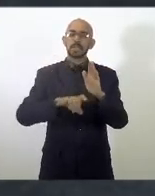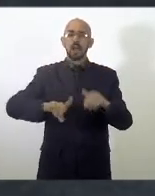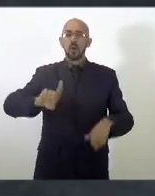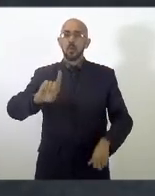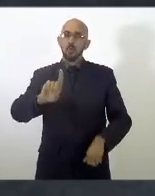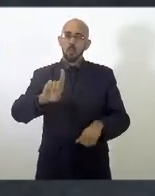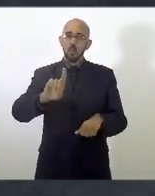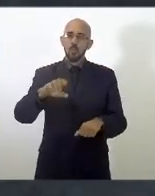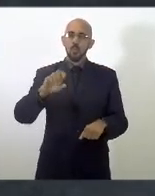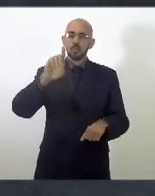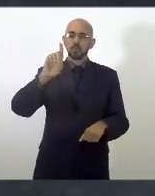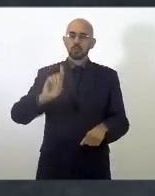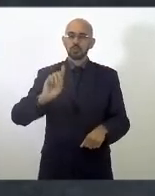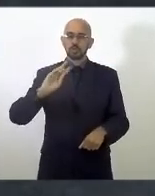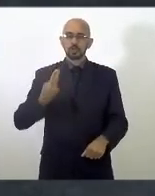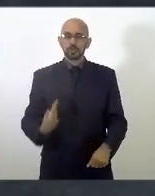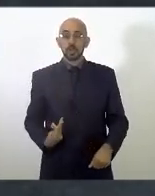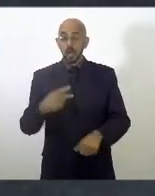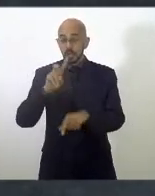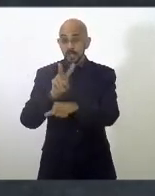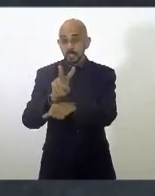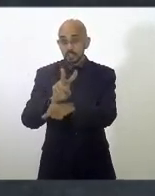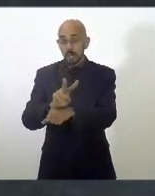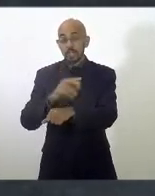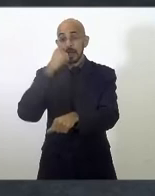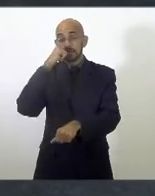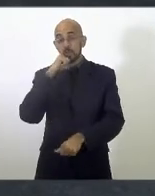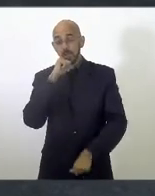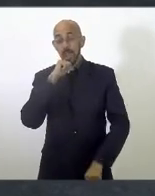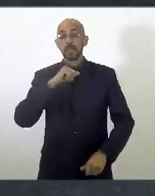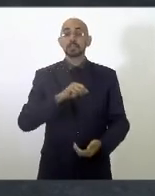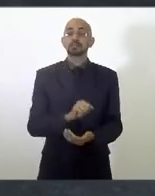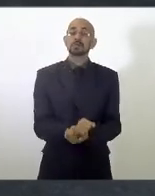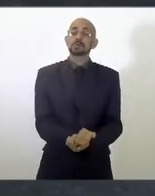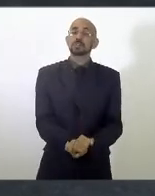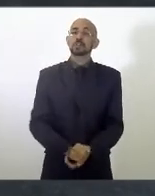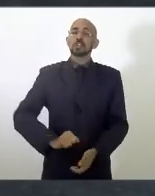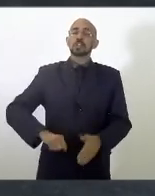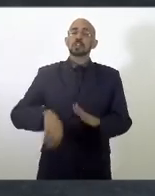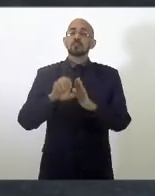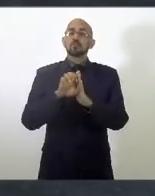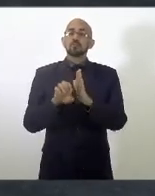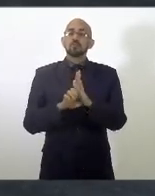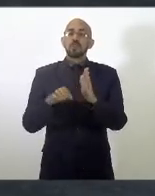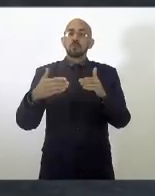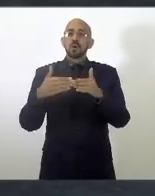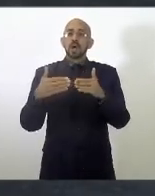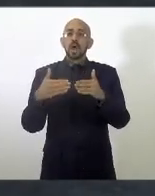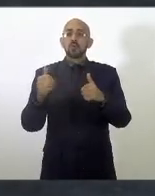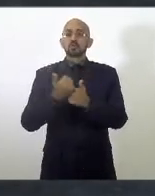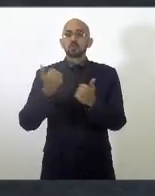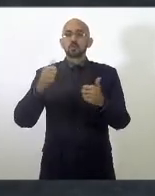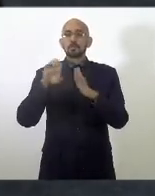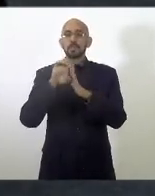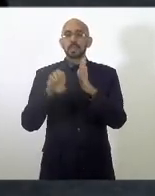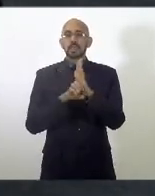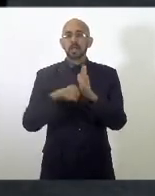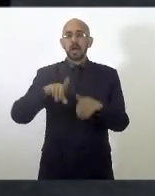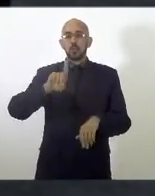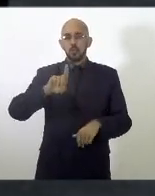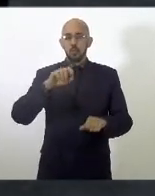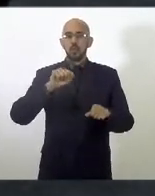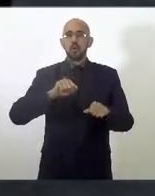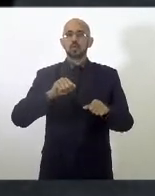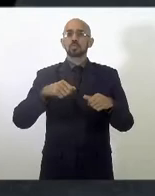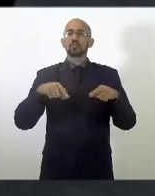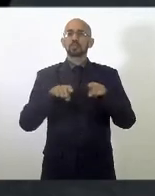de Defesa dos Direitos da Mulher. Favorável com subemenda à emenda número 1, favorável à emenda 5,